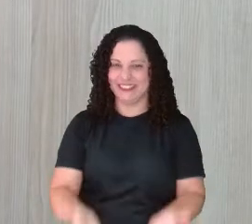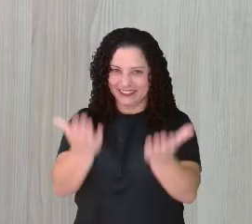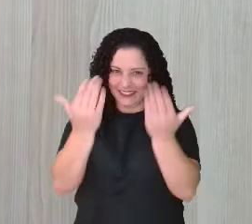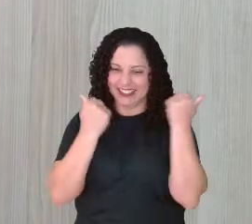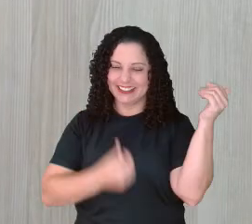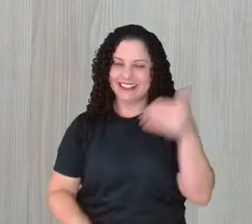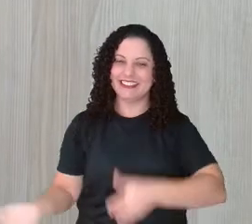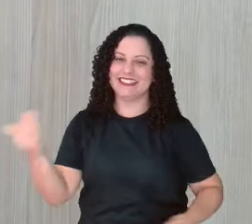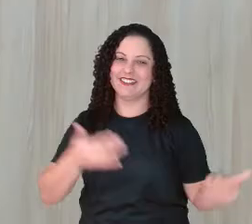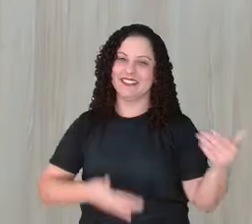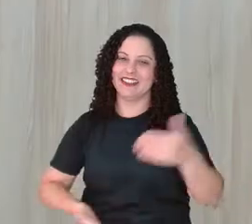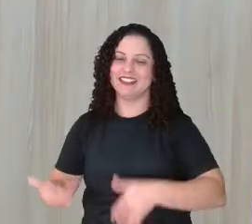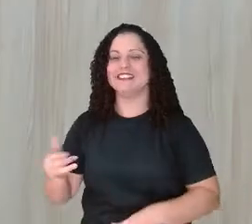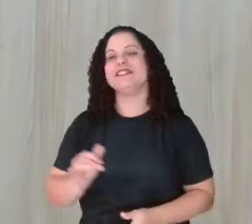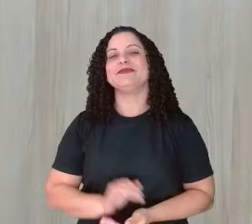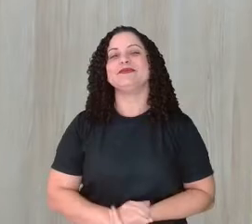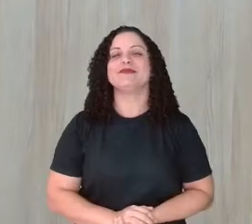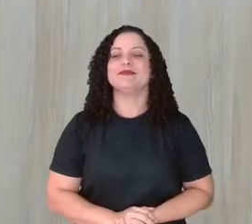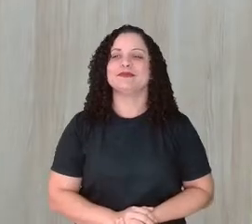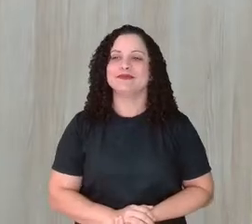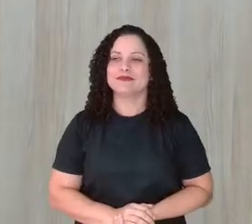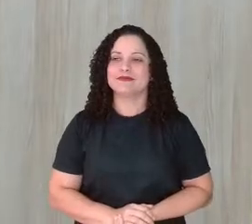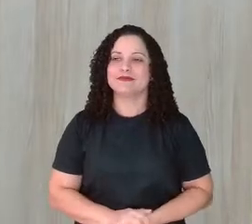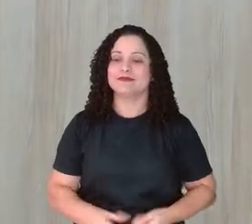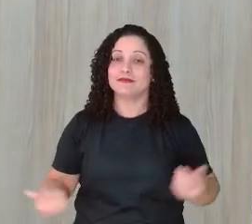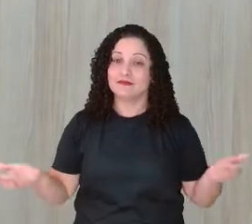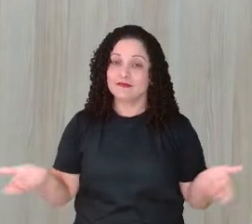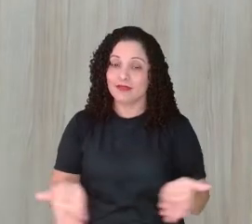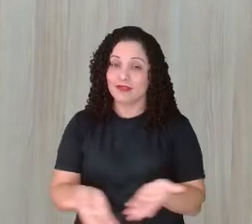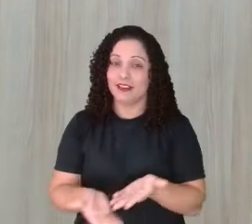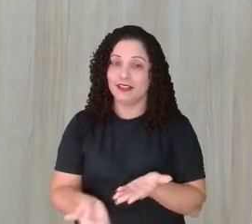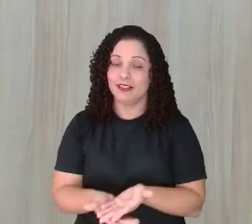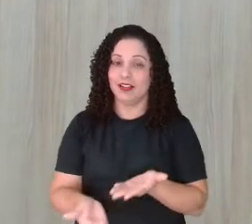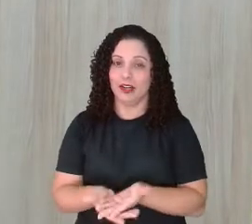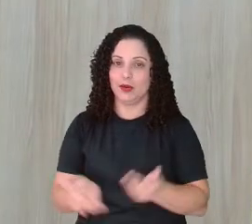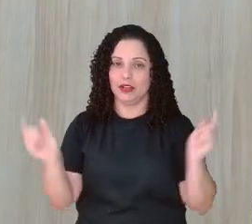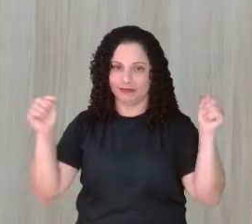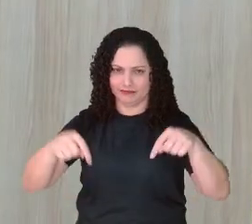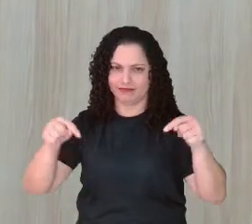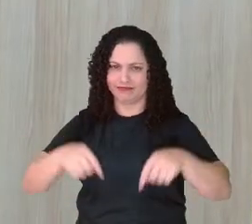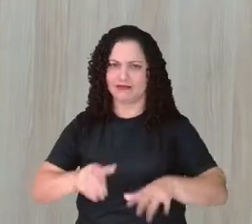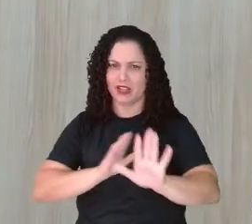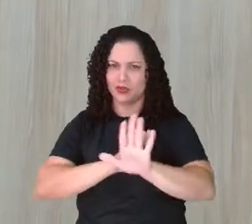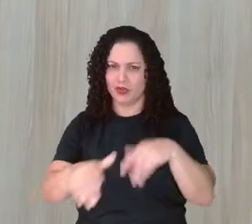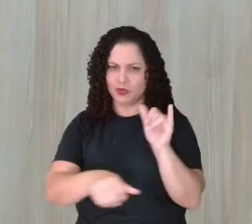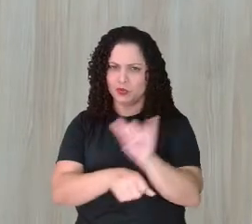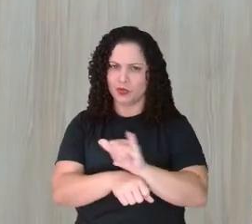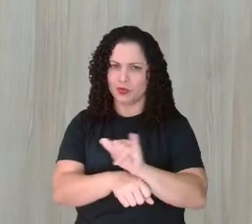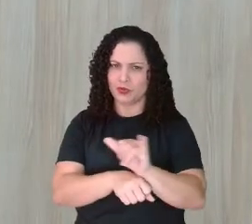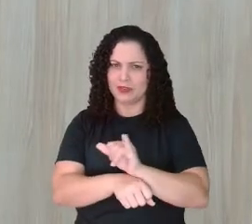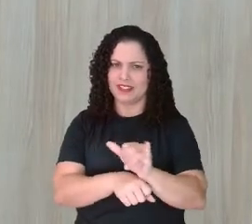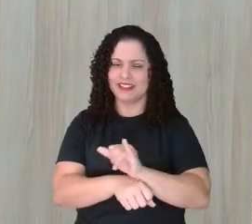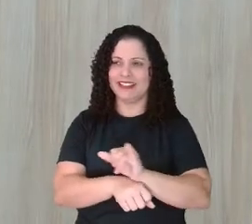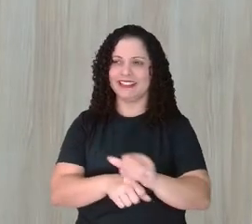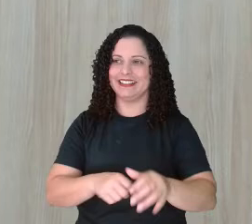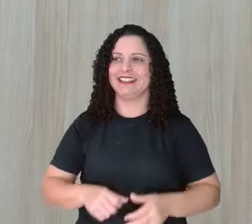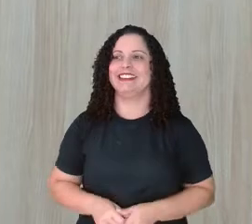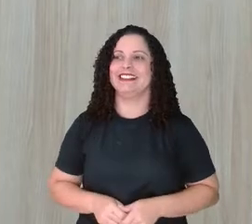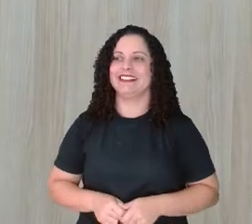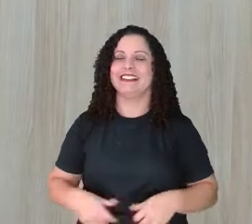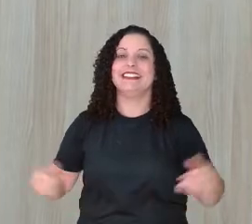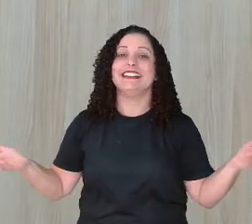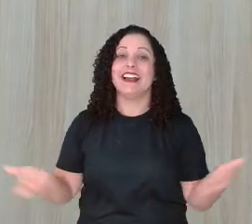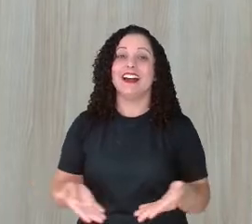na nossa aula. Vamos embora. Lembrando a você que essa aula fica disponível no YouTube. Não é mais Billy? É